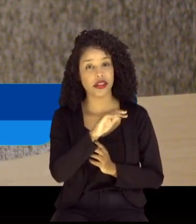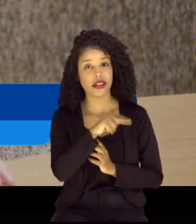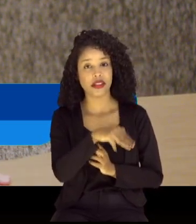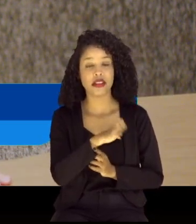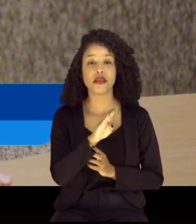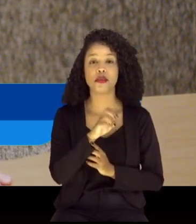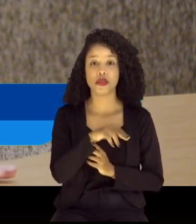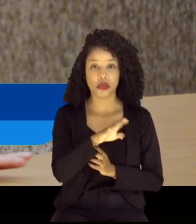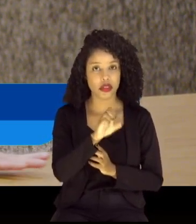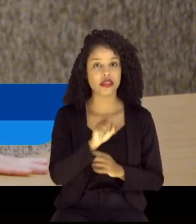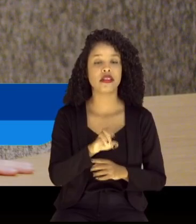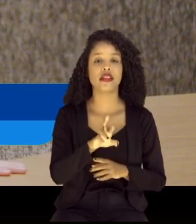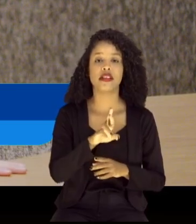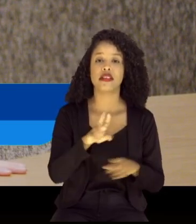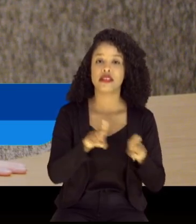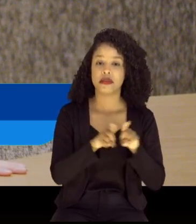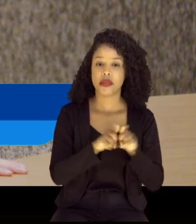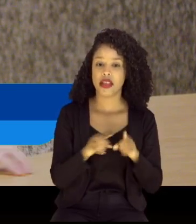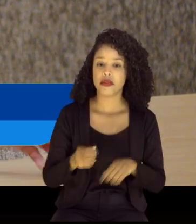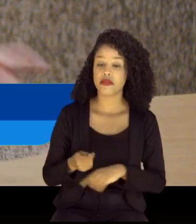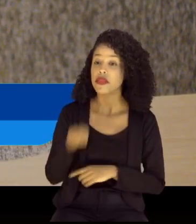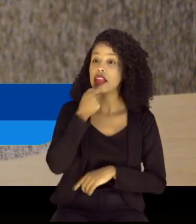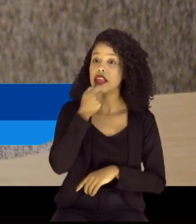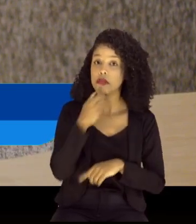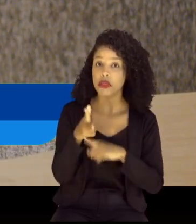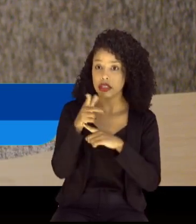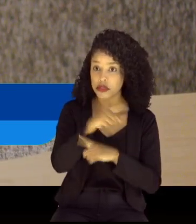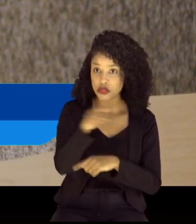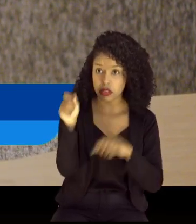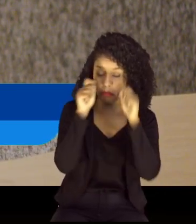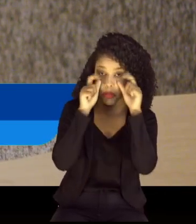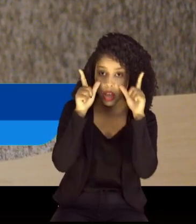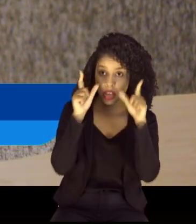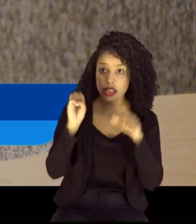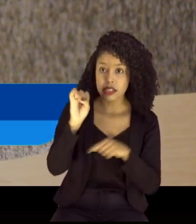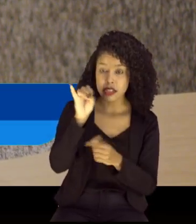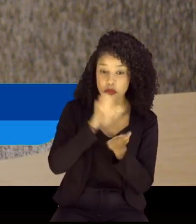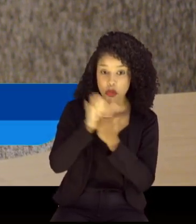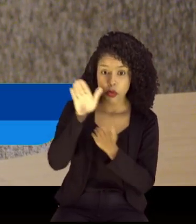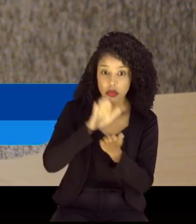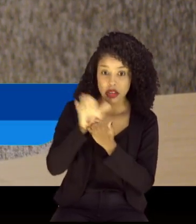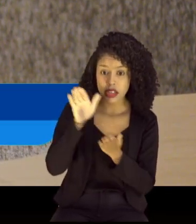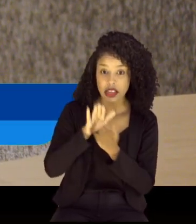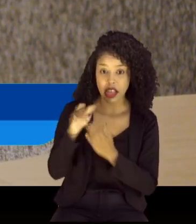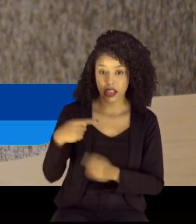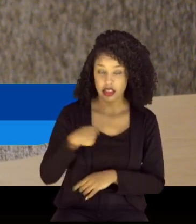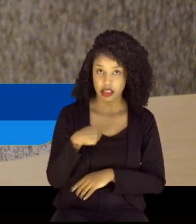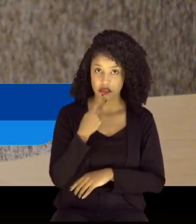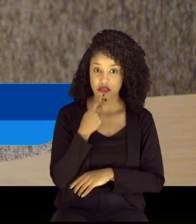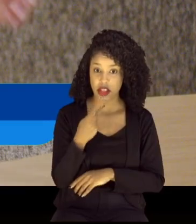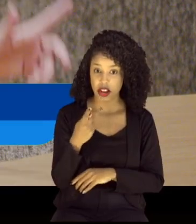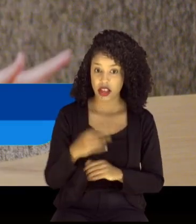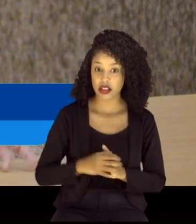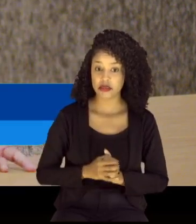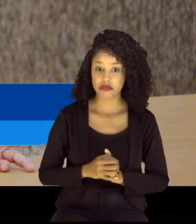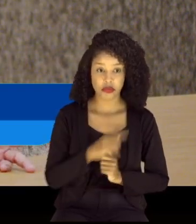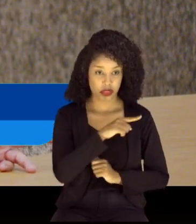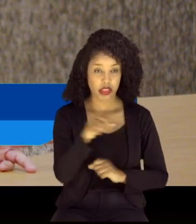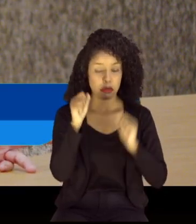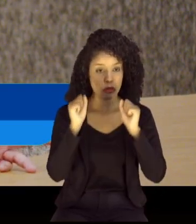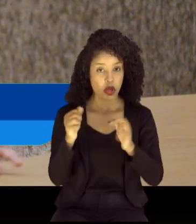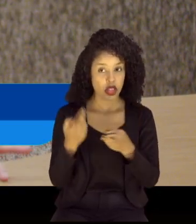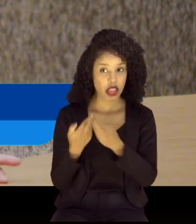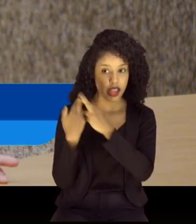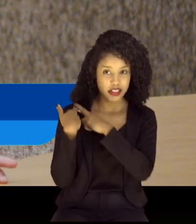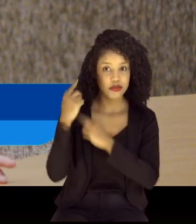imprensa? Vocês abram o olho, que se vocês publicarem alguma coisa que o Coronel Feitosa falar, depois vocês podem ser responsáveis,